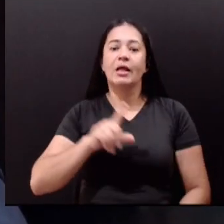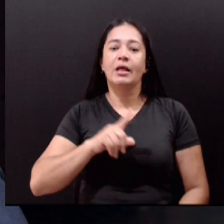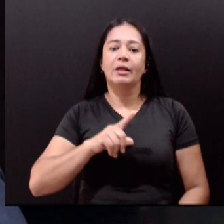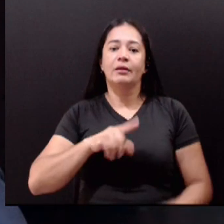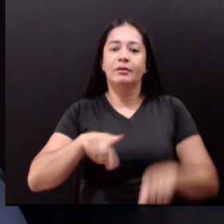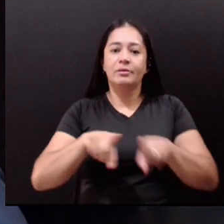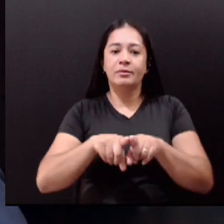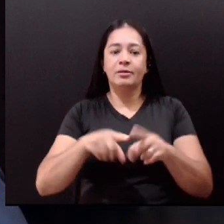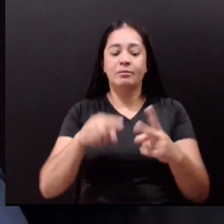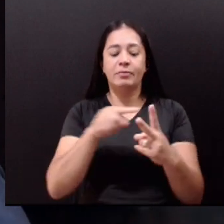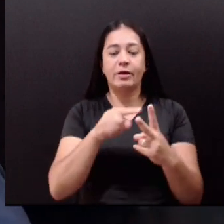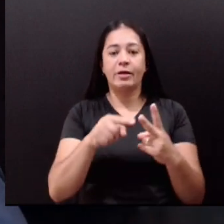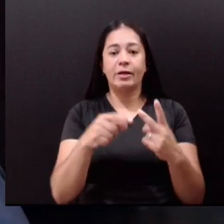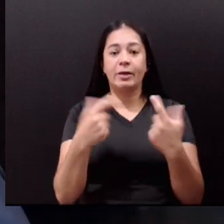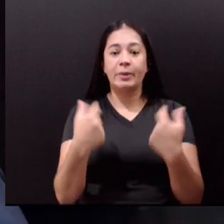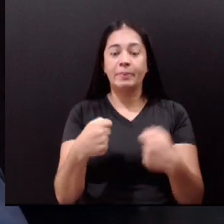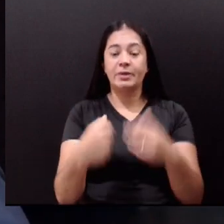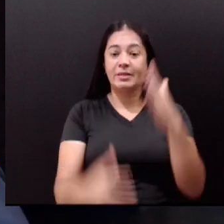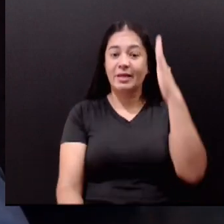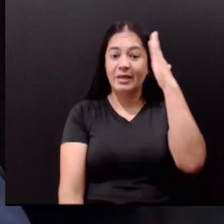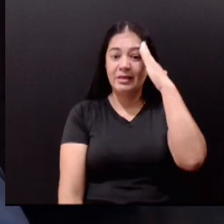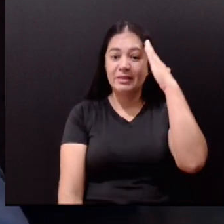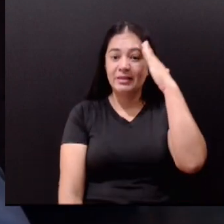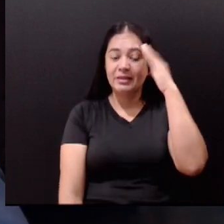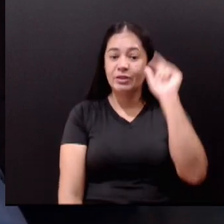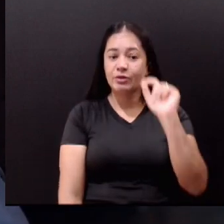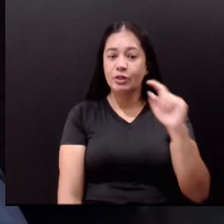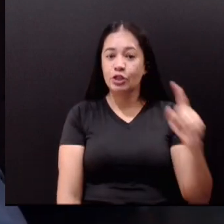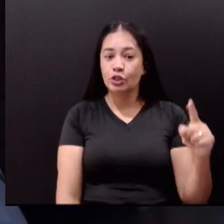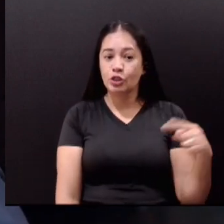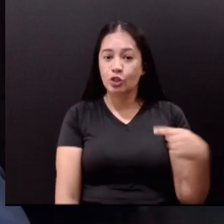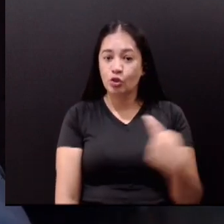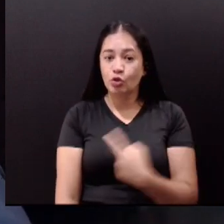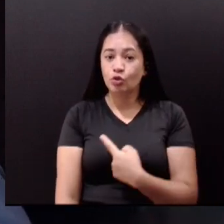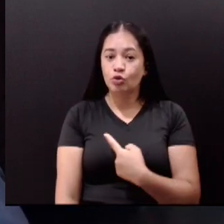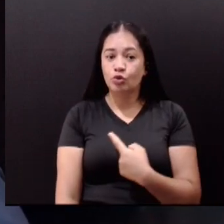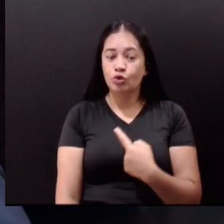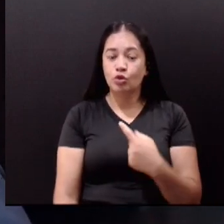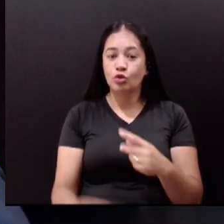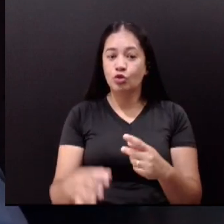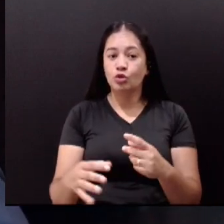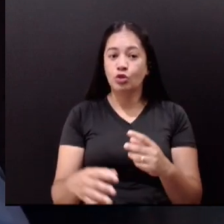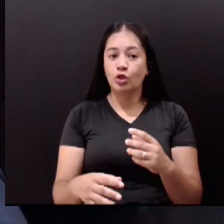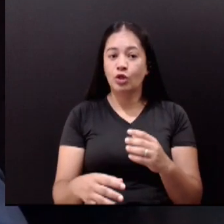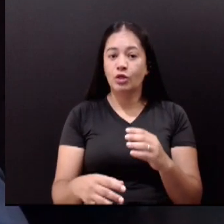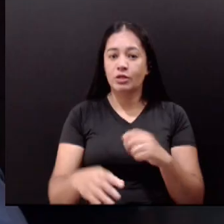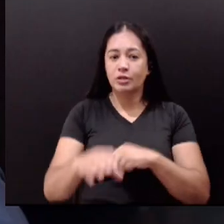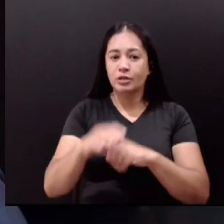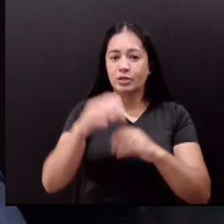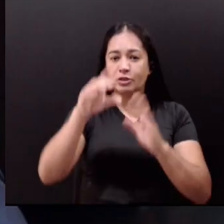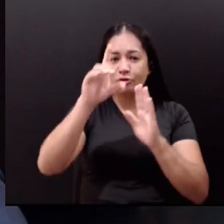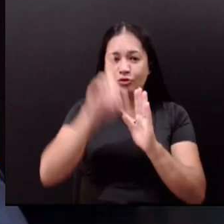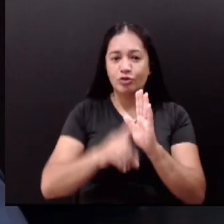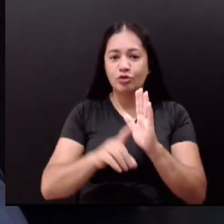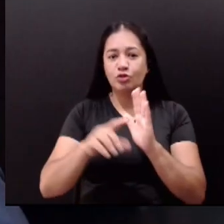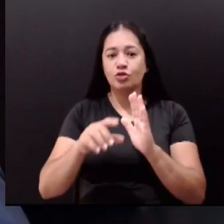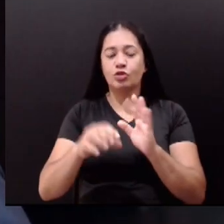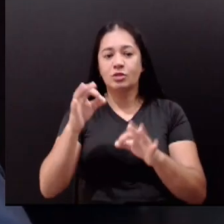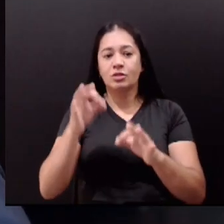entender que o nosso ordenamento jurídico diz que o pai é responsável pelas atitudes dos seus